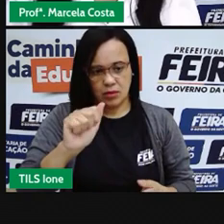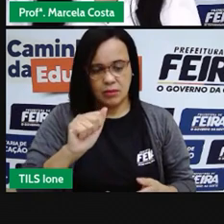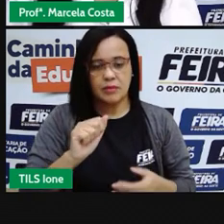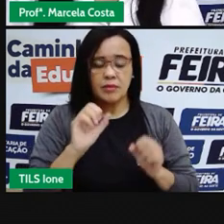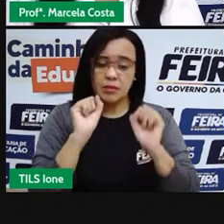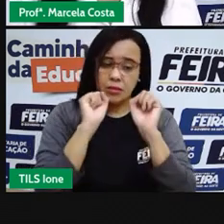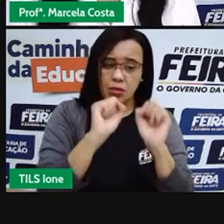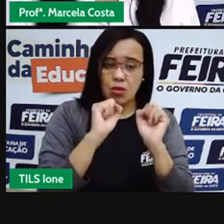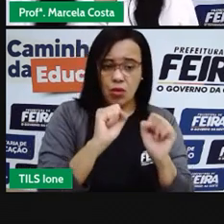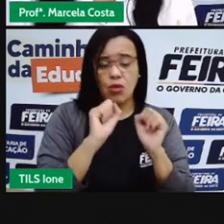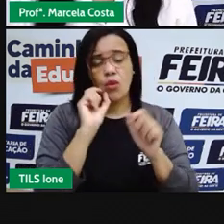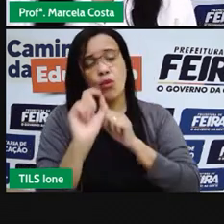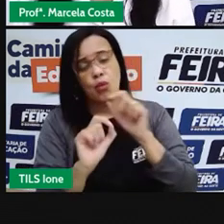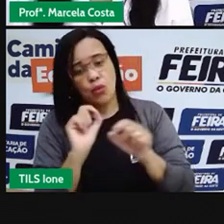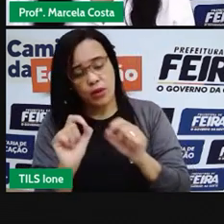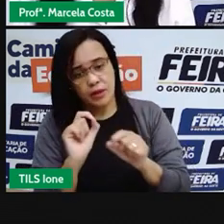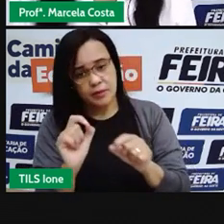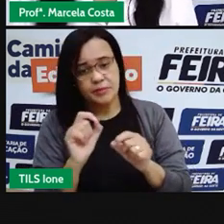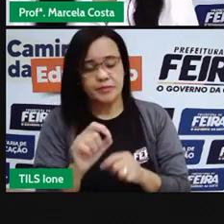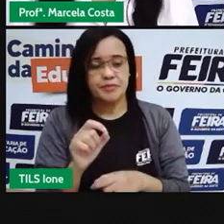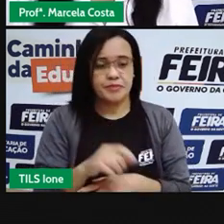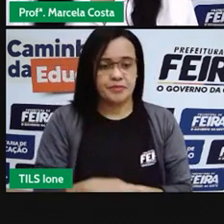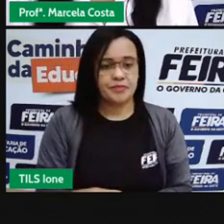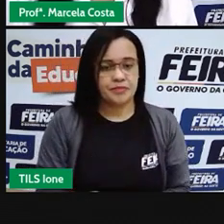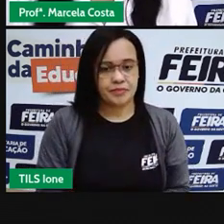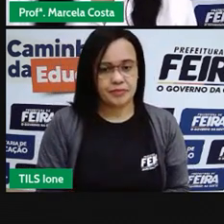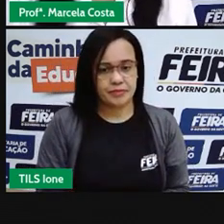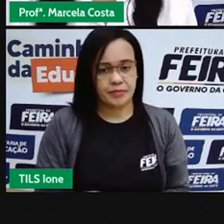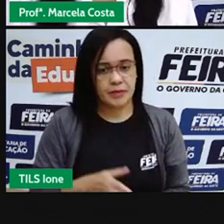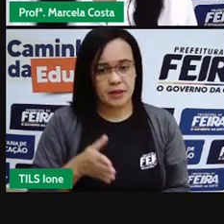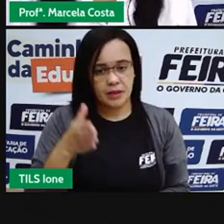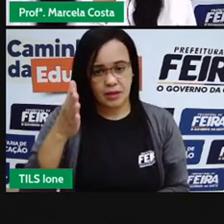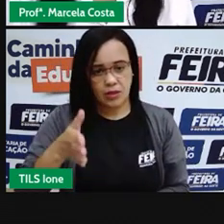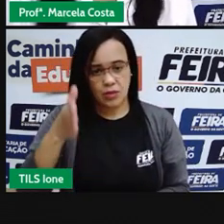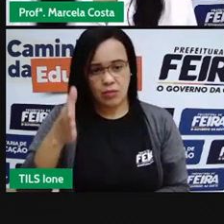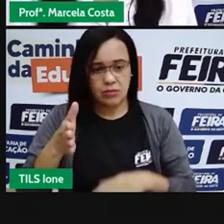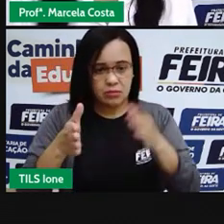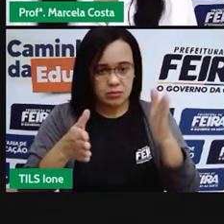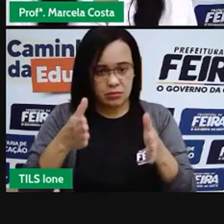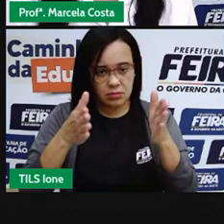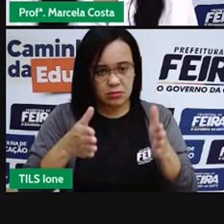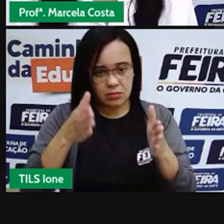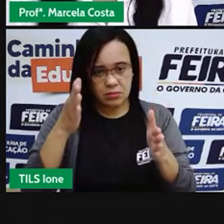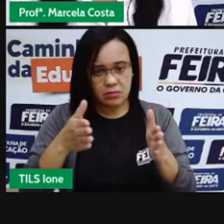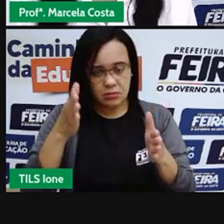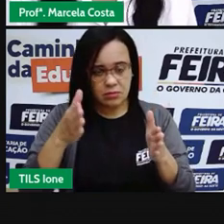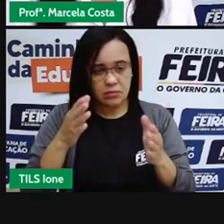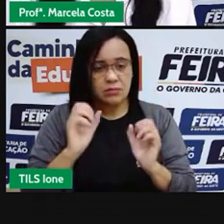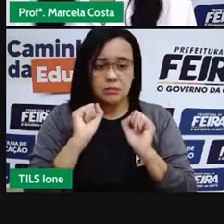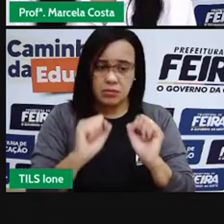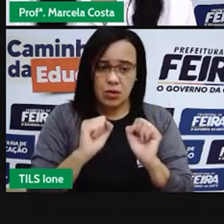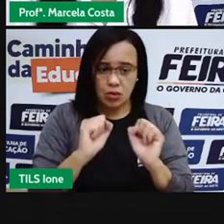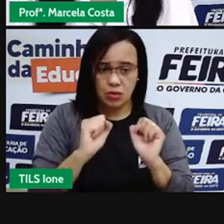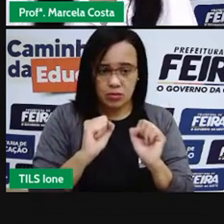Pode ser que aqui na lateral ou